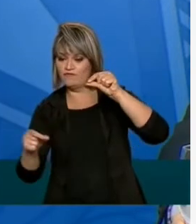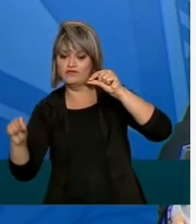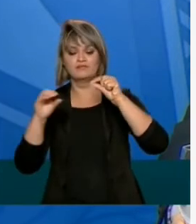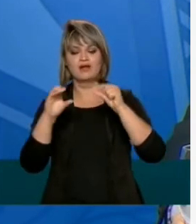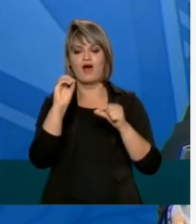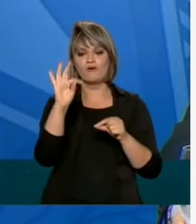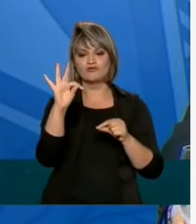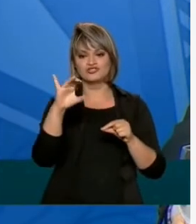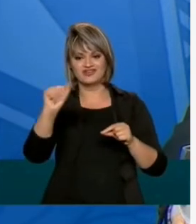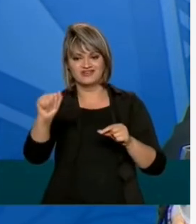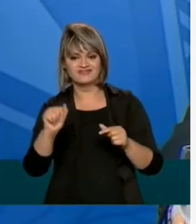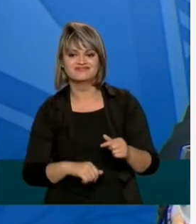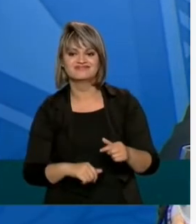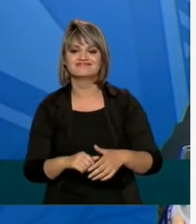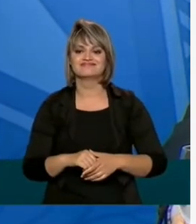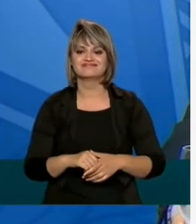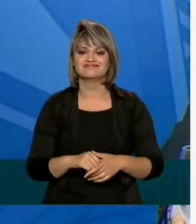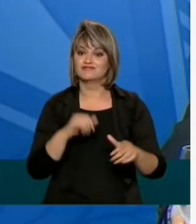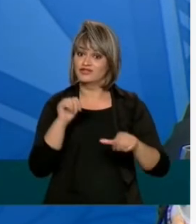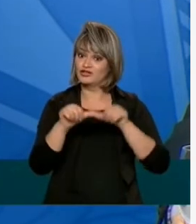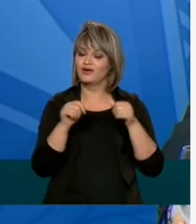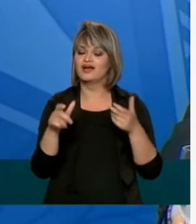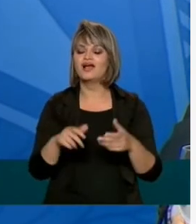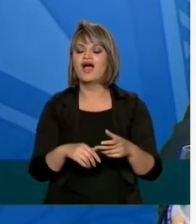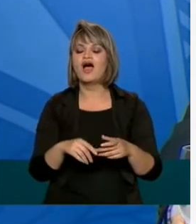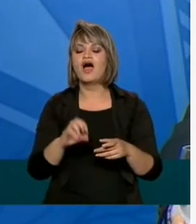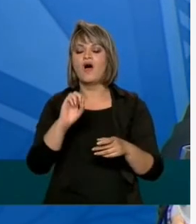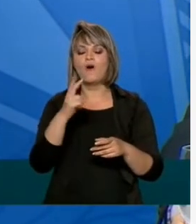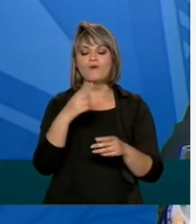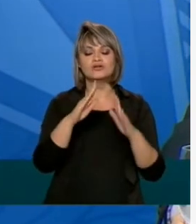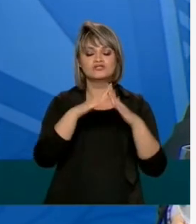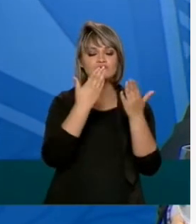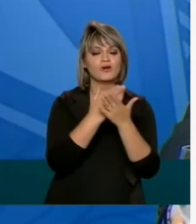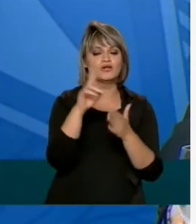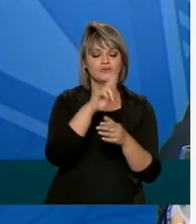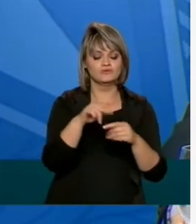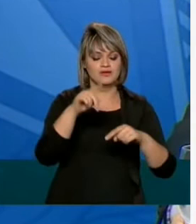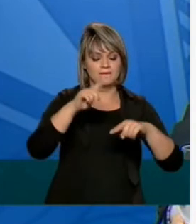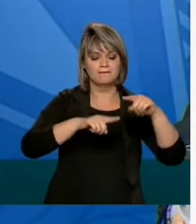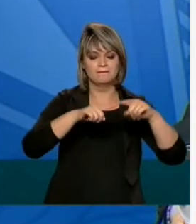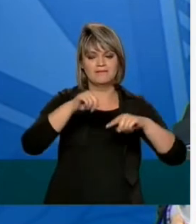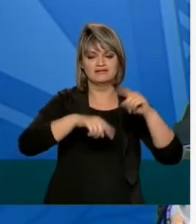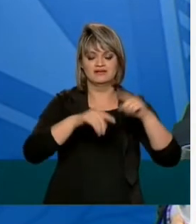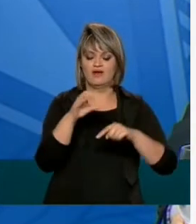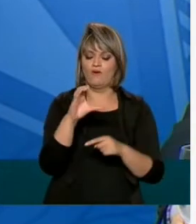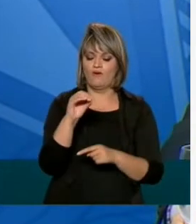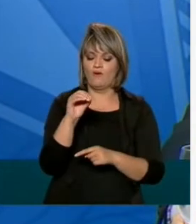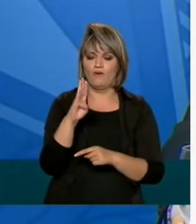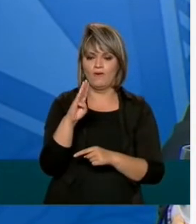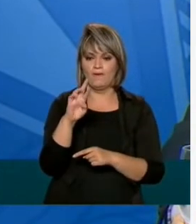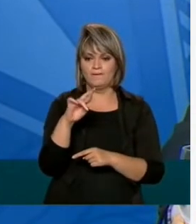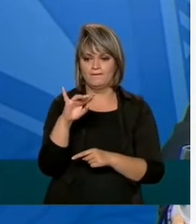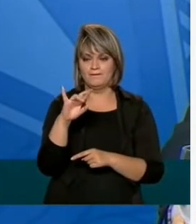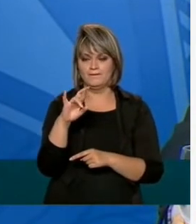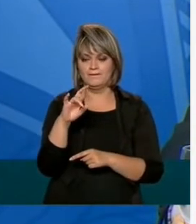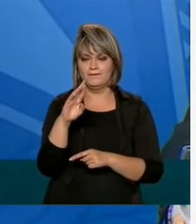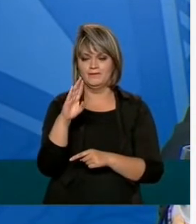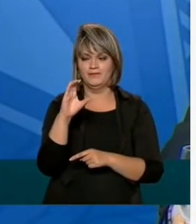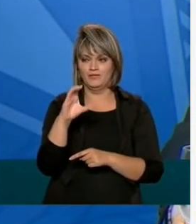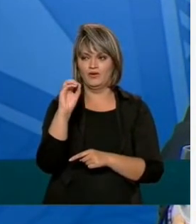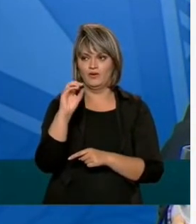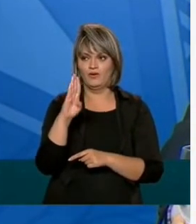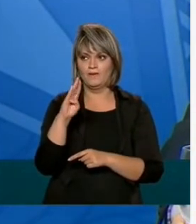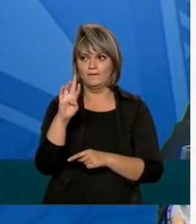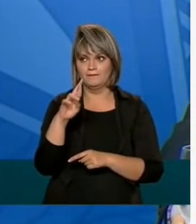Algumas cidades que têm escola por cobre, a gente vai poder trocar por fibra ótica. Mas não significa